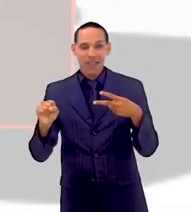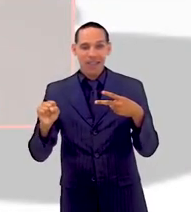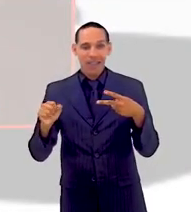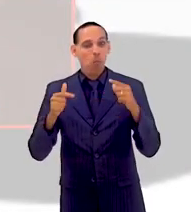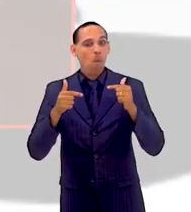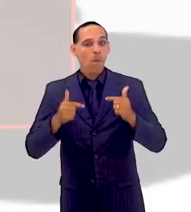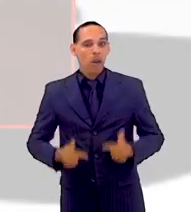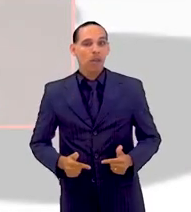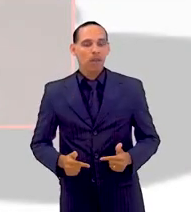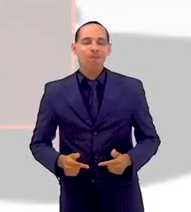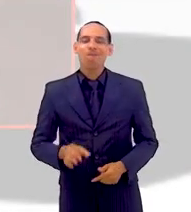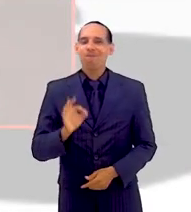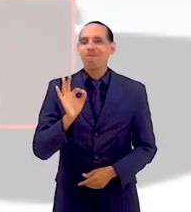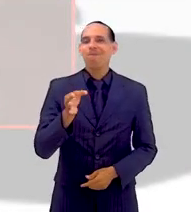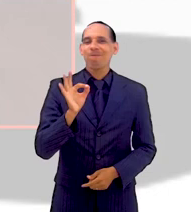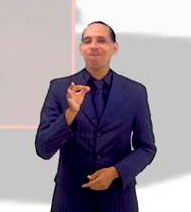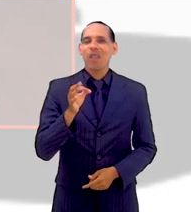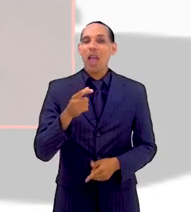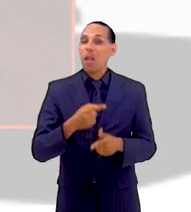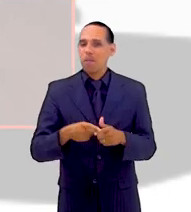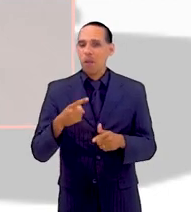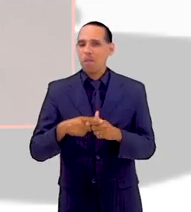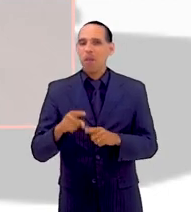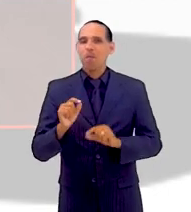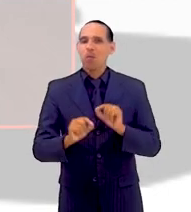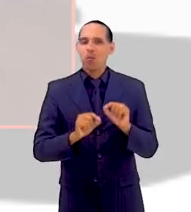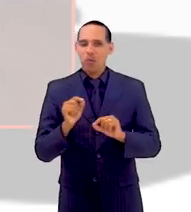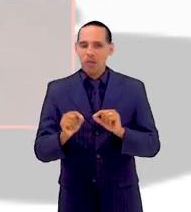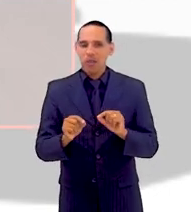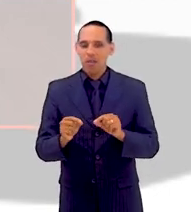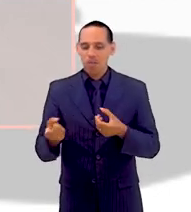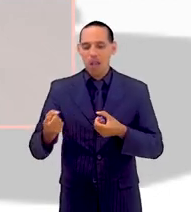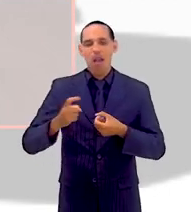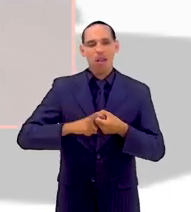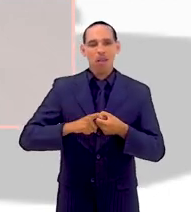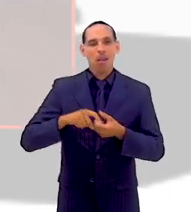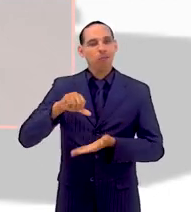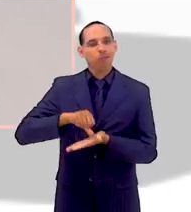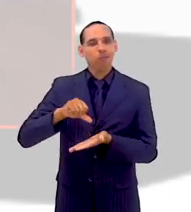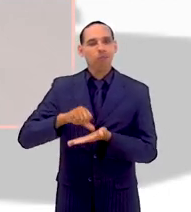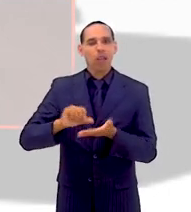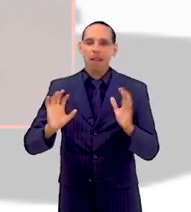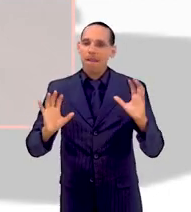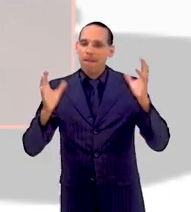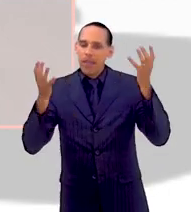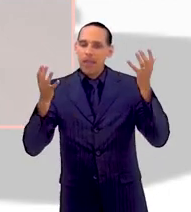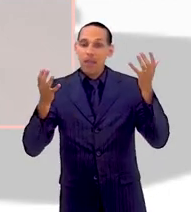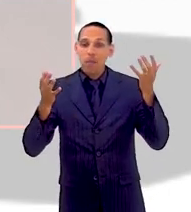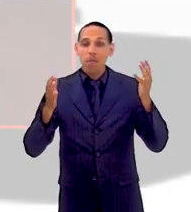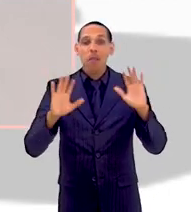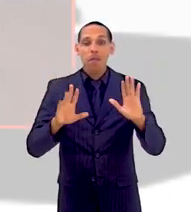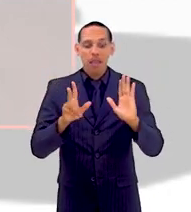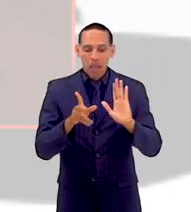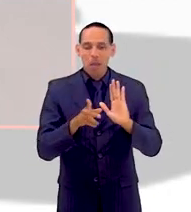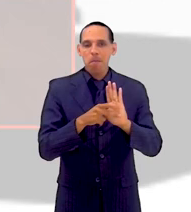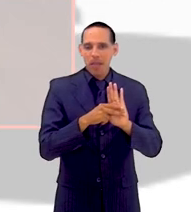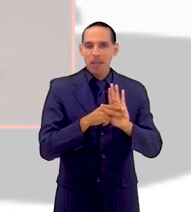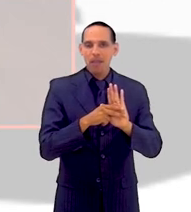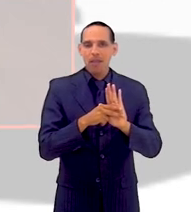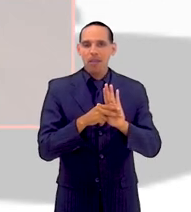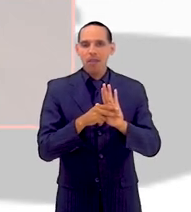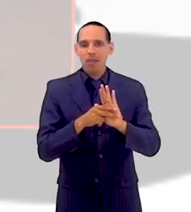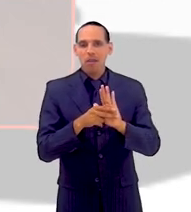O PERSE, né, que é o Programa Econômico de Recuperação do Setor de Eventos, que nas emendas